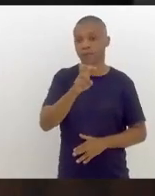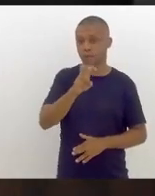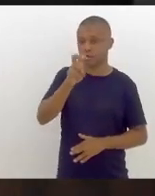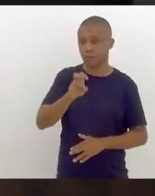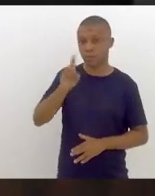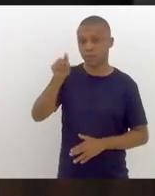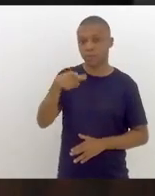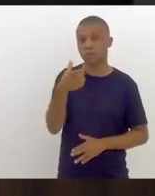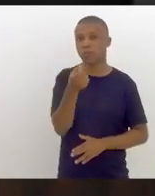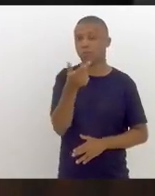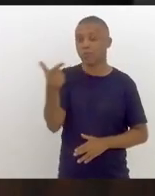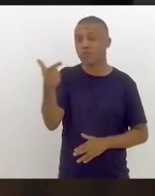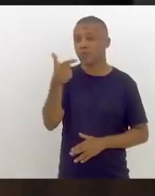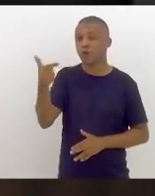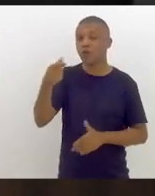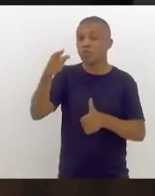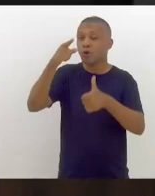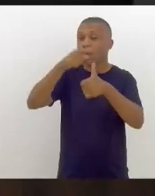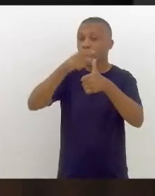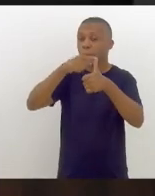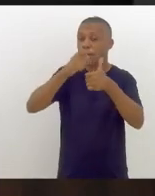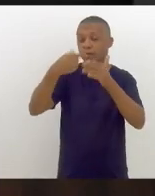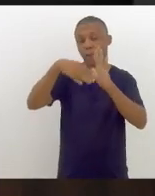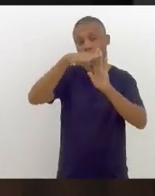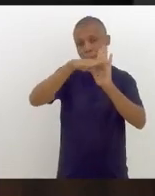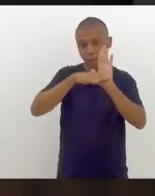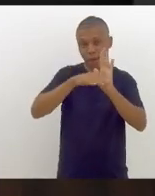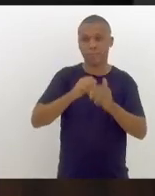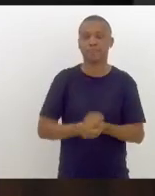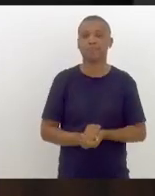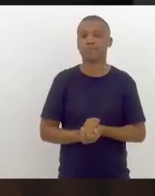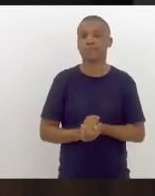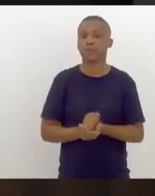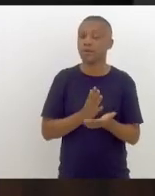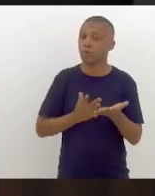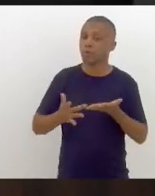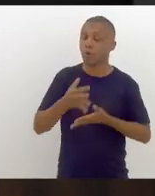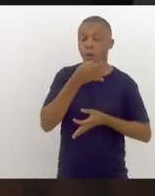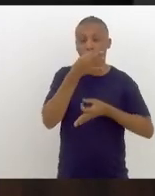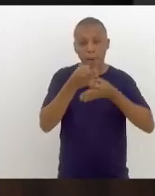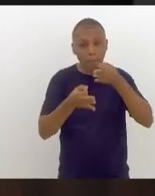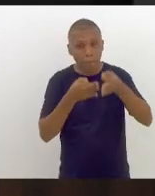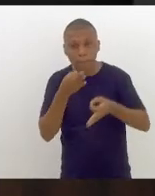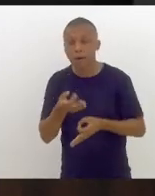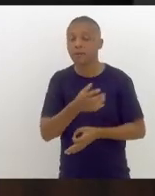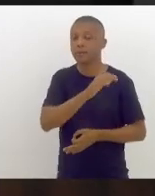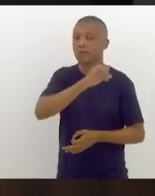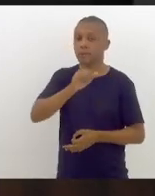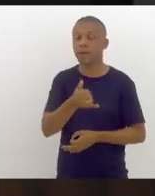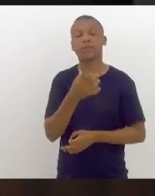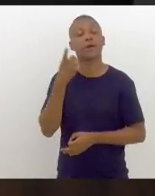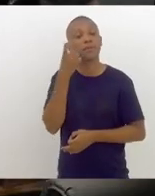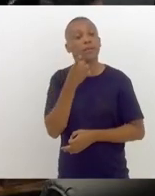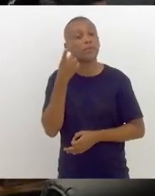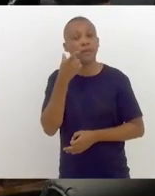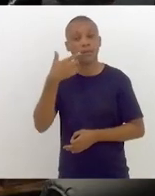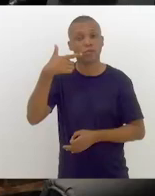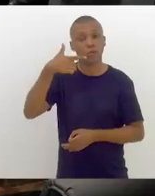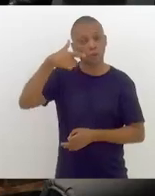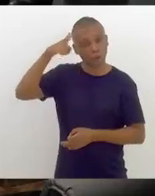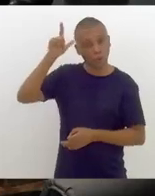22 o primeiro da pauta a comissão de normas internas o colheu parecida comissão de condição de Justiça Deputado Luiz Paulo